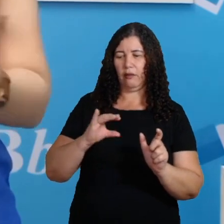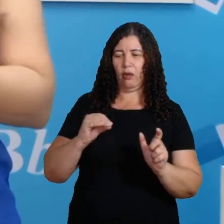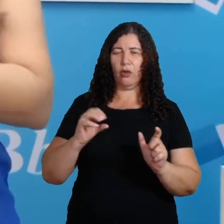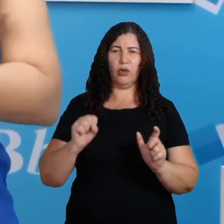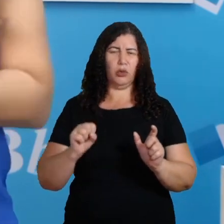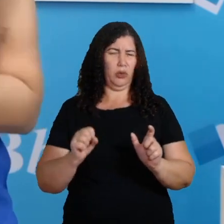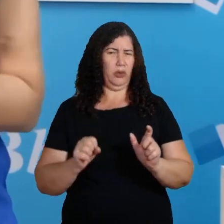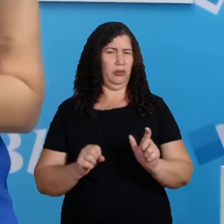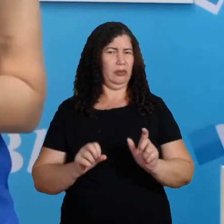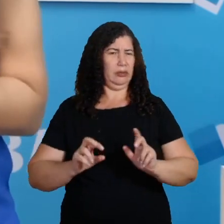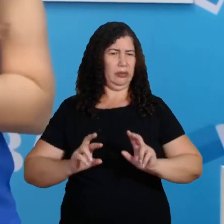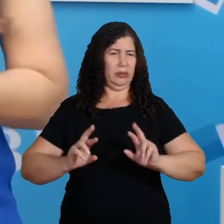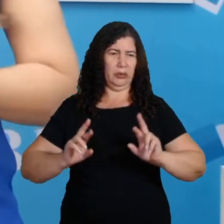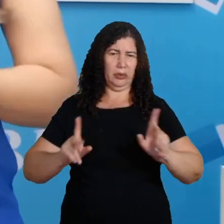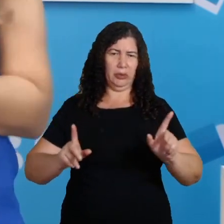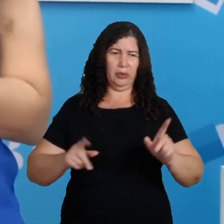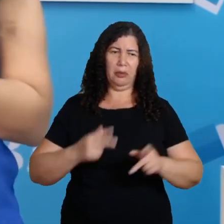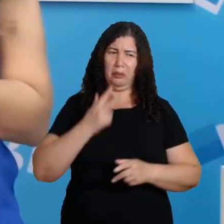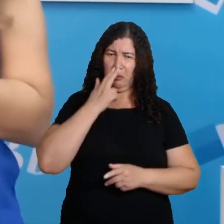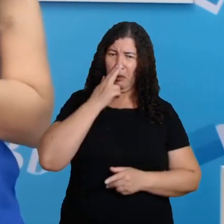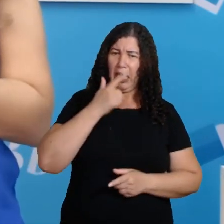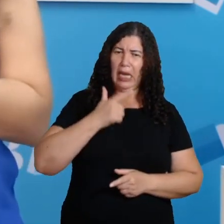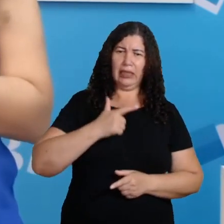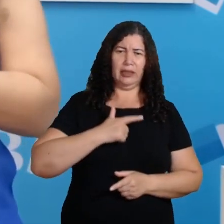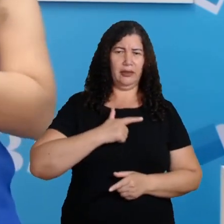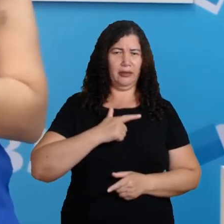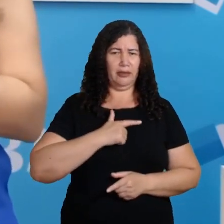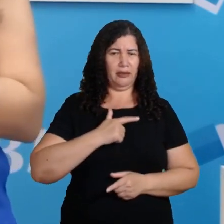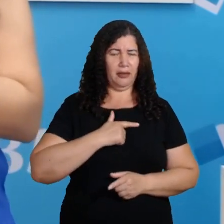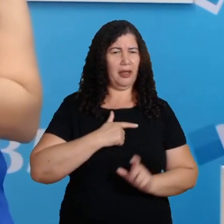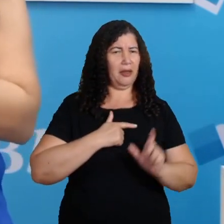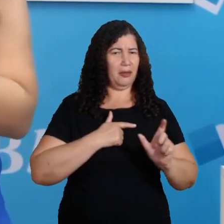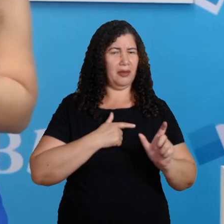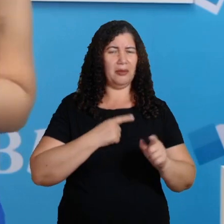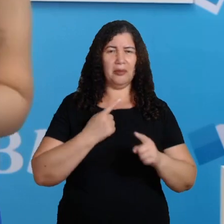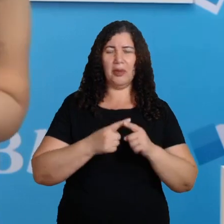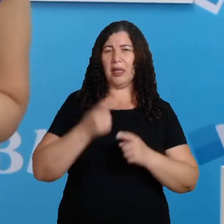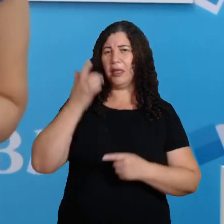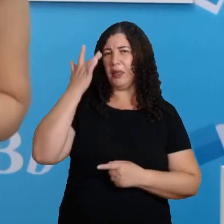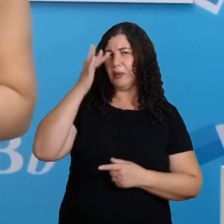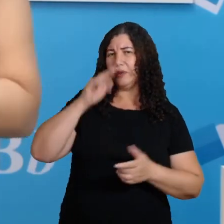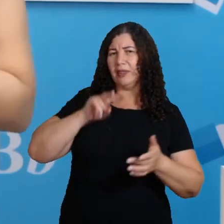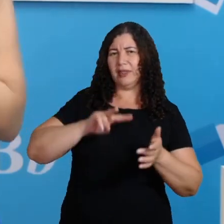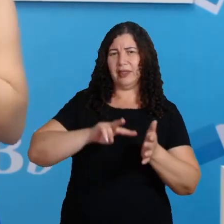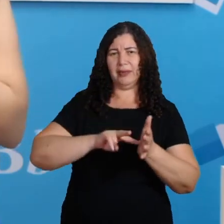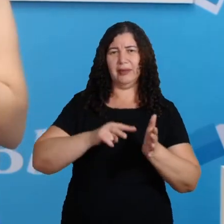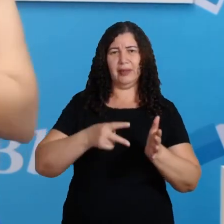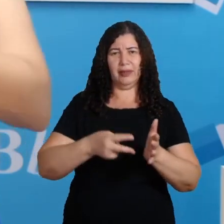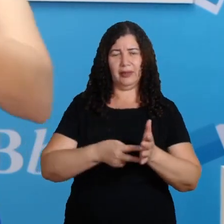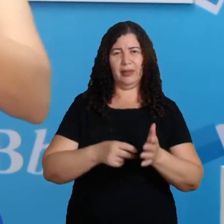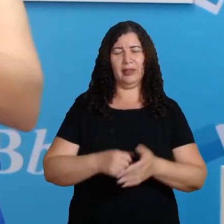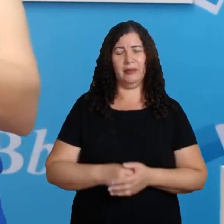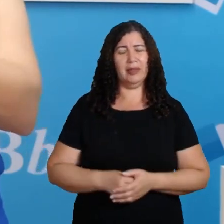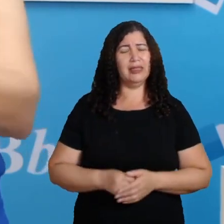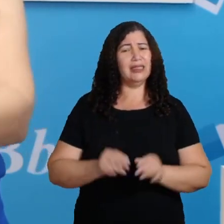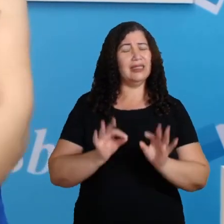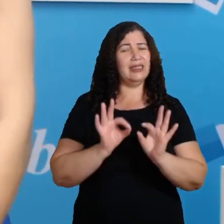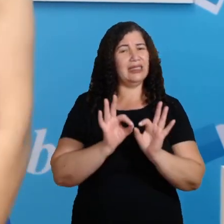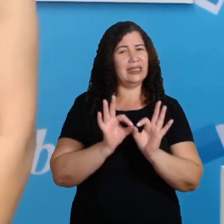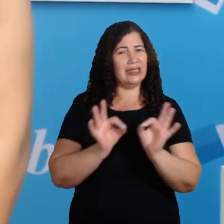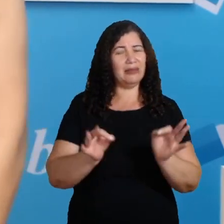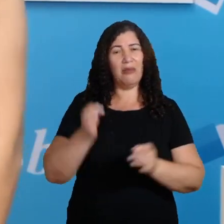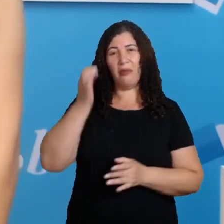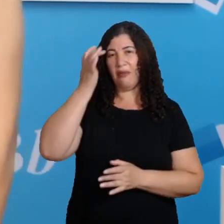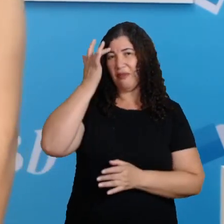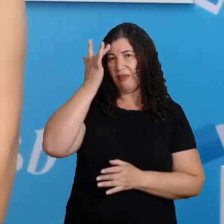nos parece feio quando nós não sabemos o significado. Mas vocês vão ver que é bastante simples, bastante